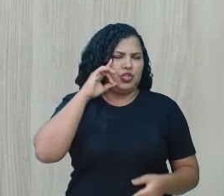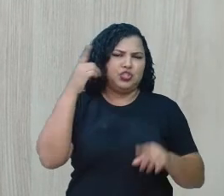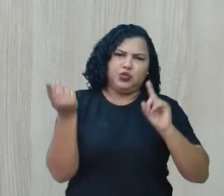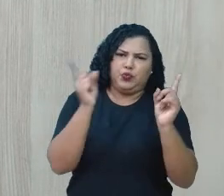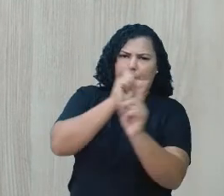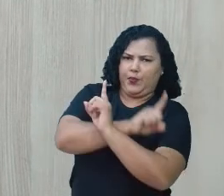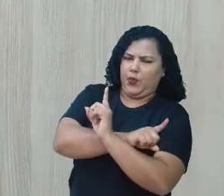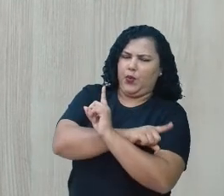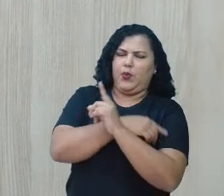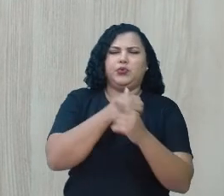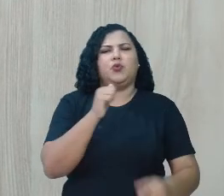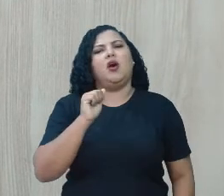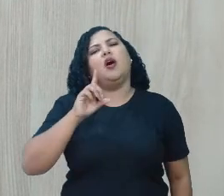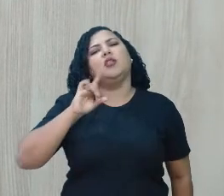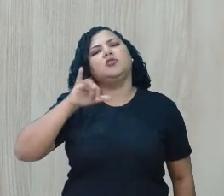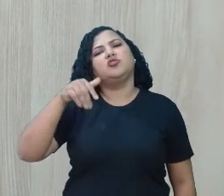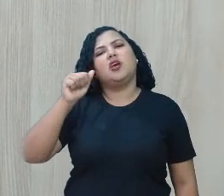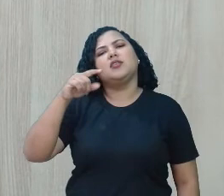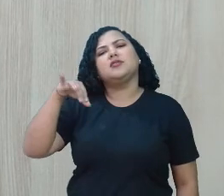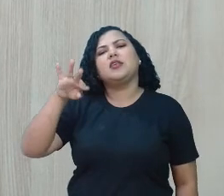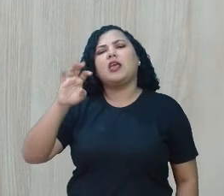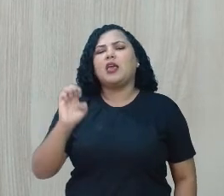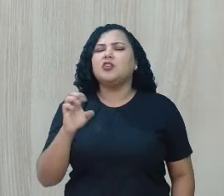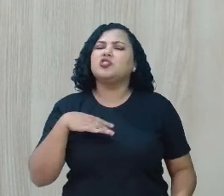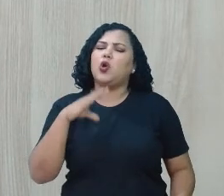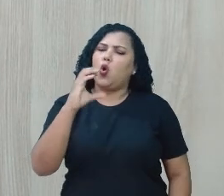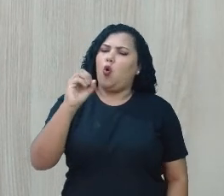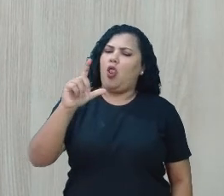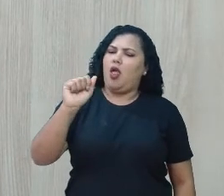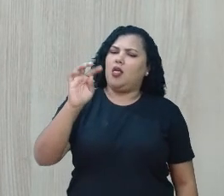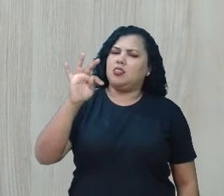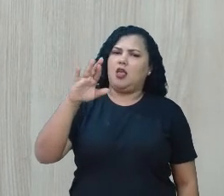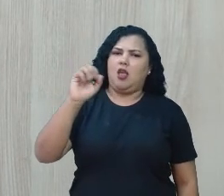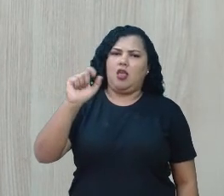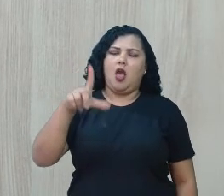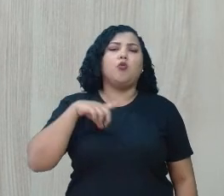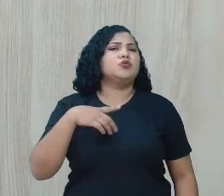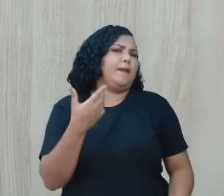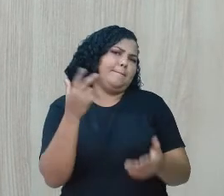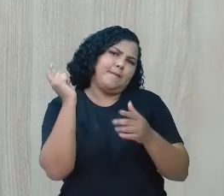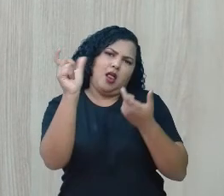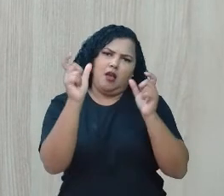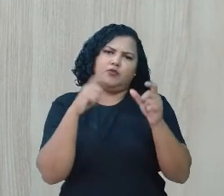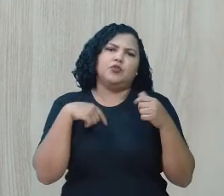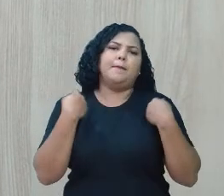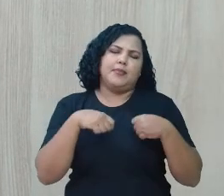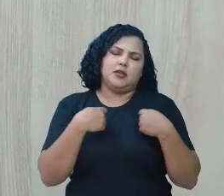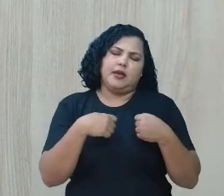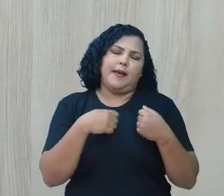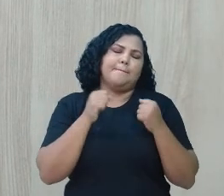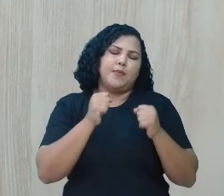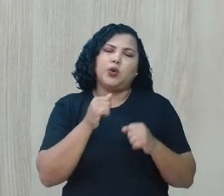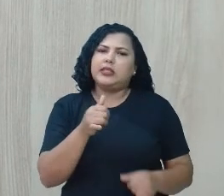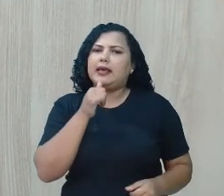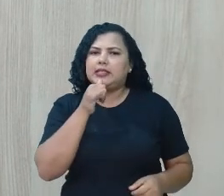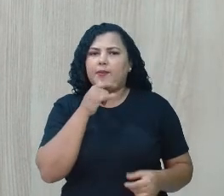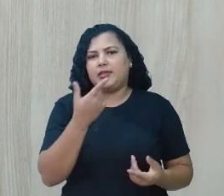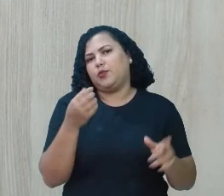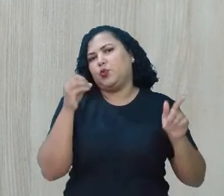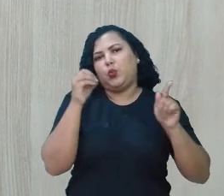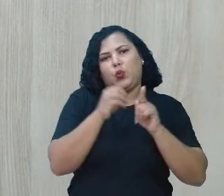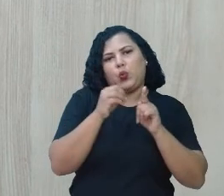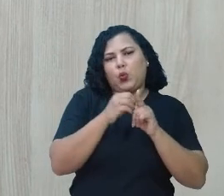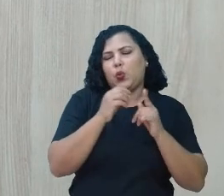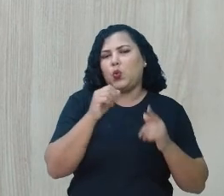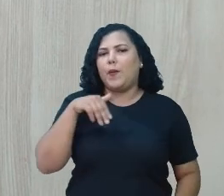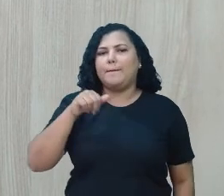oposto, adjacente, né? Colaterais, são palavras que a gente pode ter exemplos, né? Como o professor Pedro trouxe, exemplo do Google Maps, exemplo de